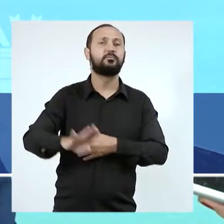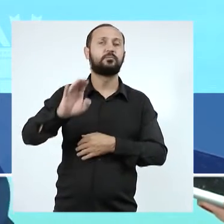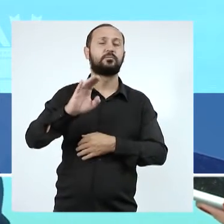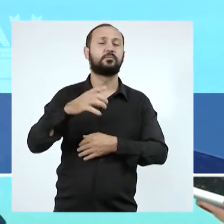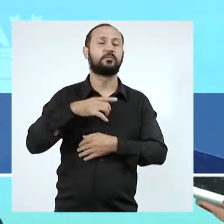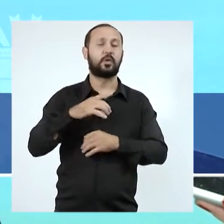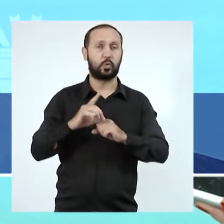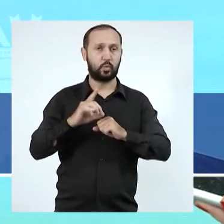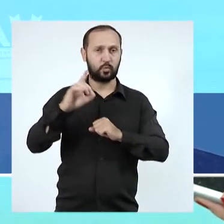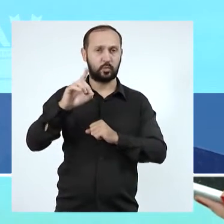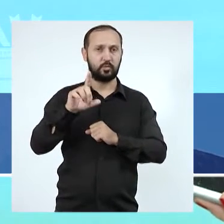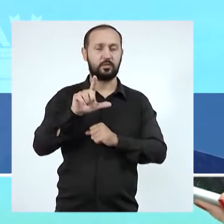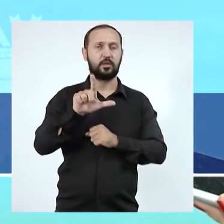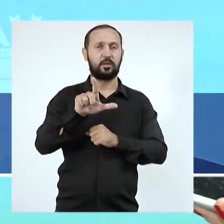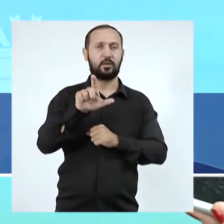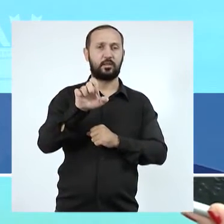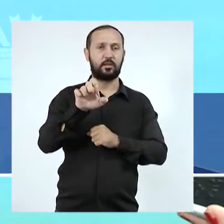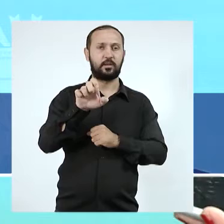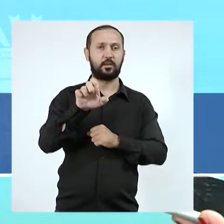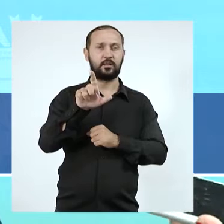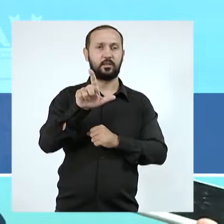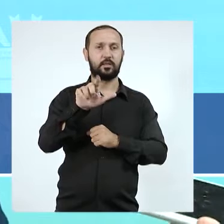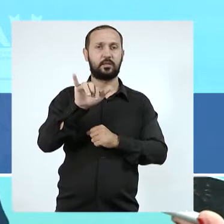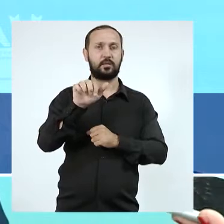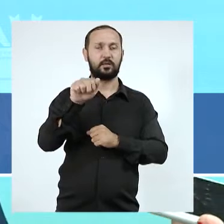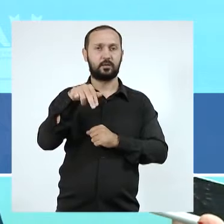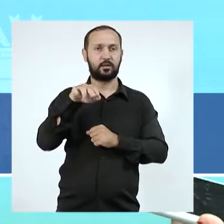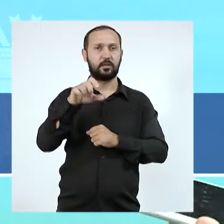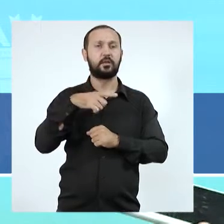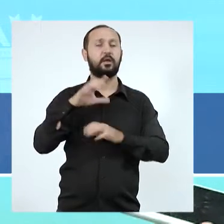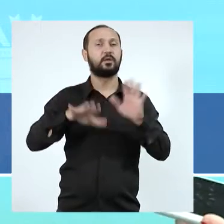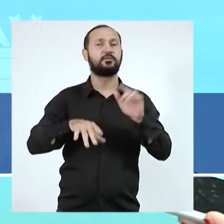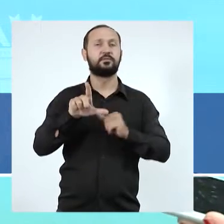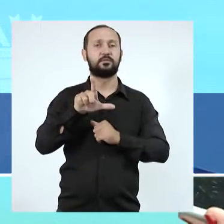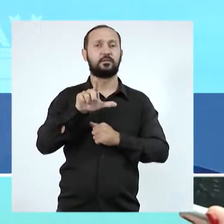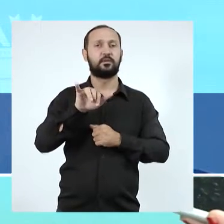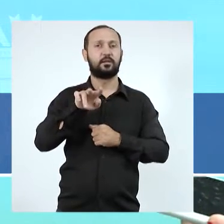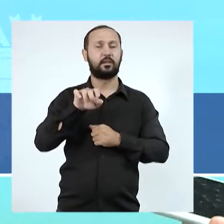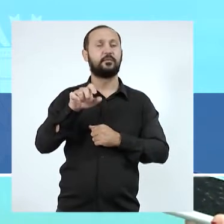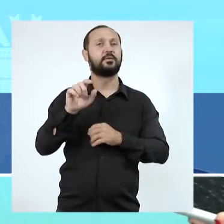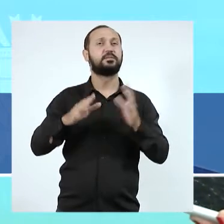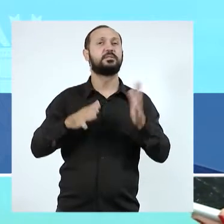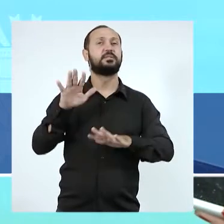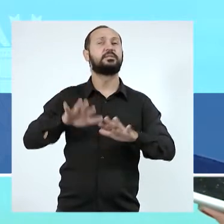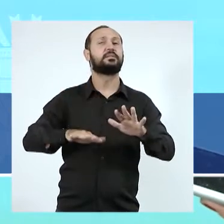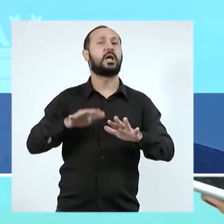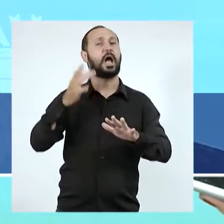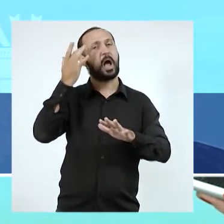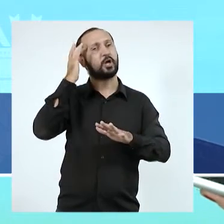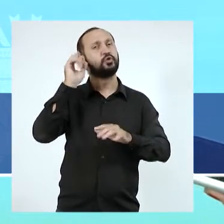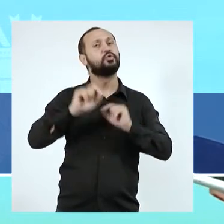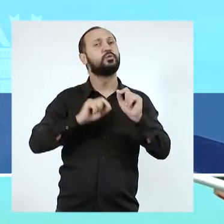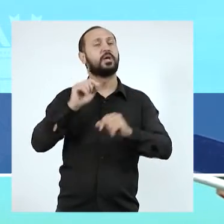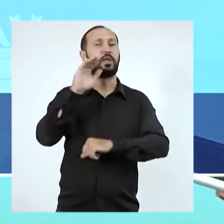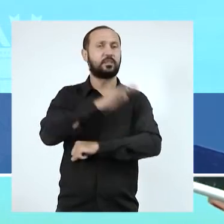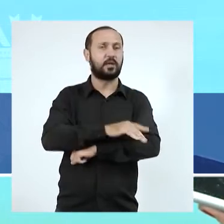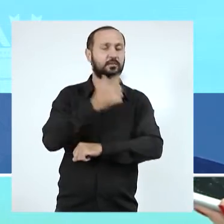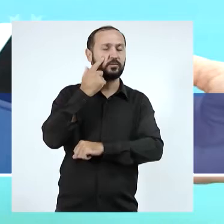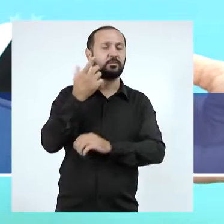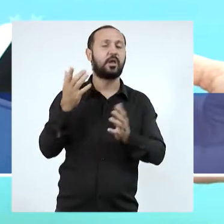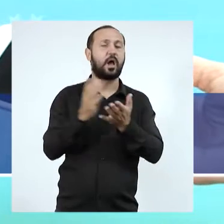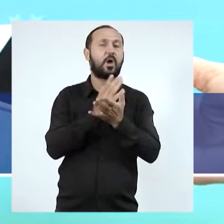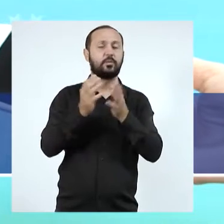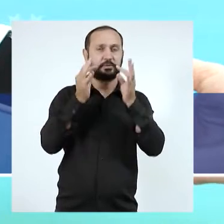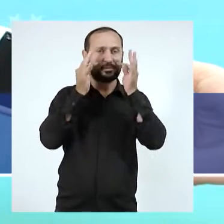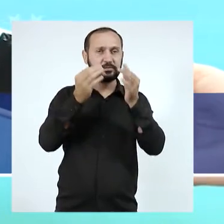conhecida nacionalmente, a doutora Leiliane, que essa live provavelmente nós vamos realizar à tarde por conta da agenda dela.